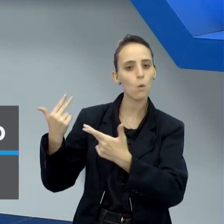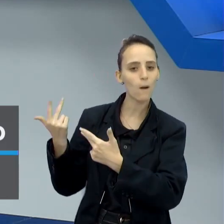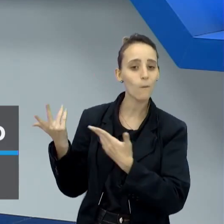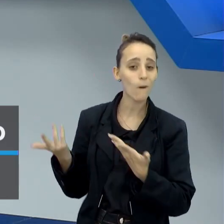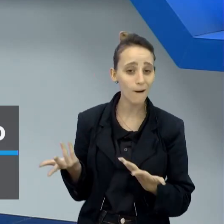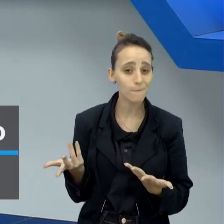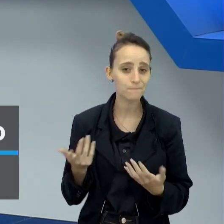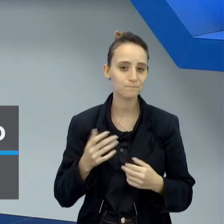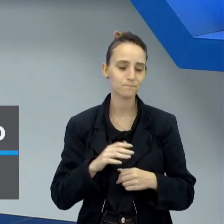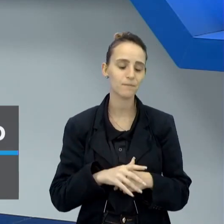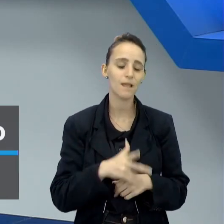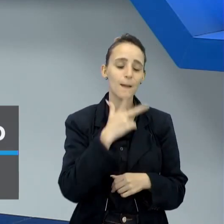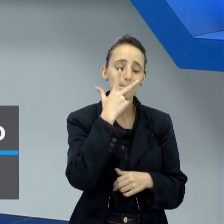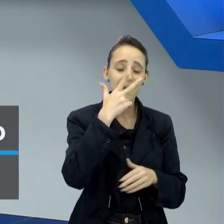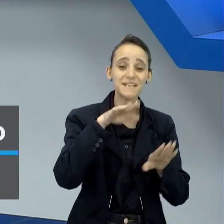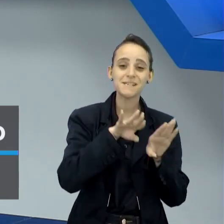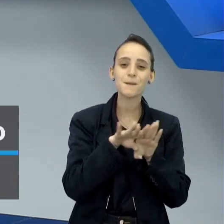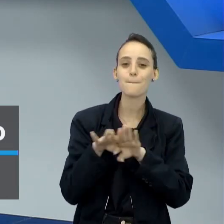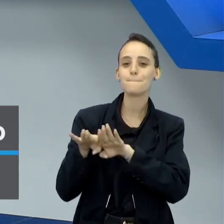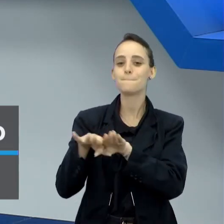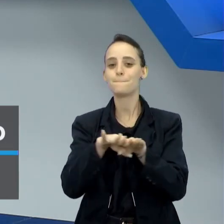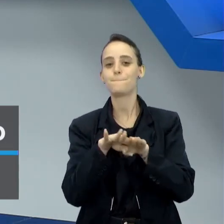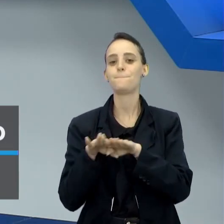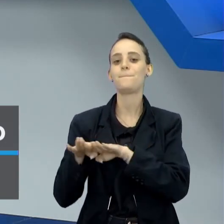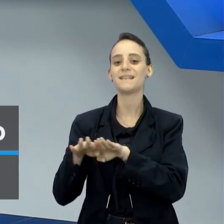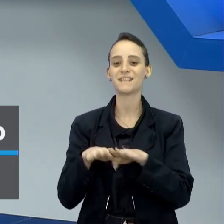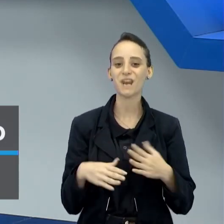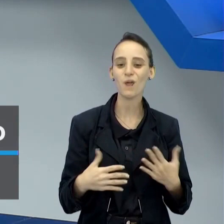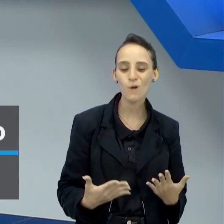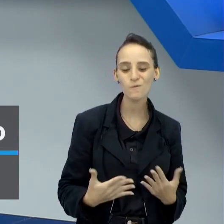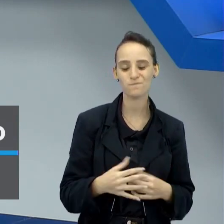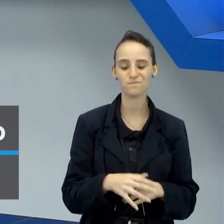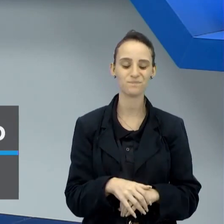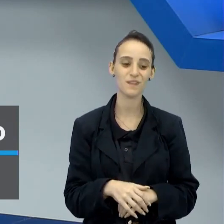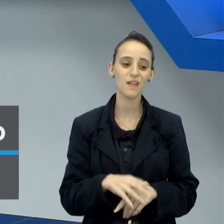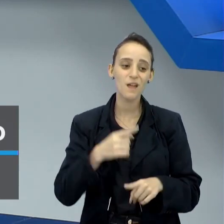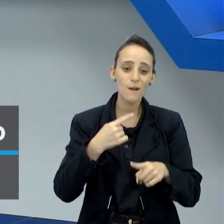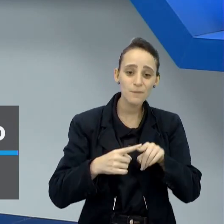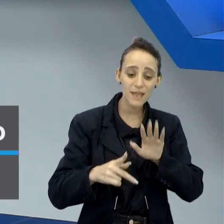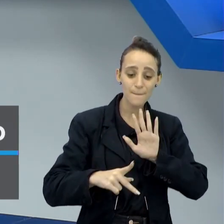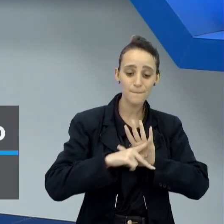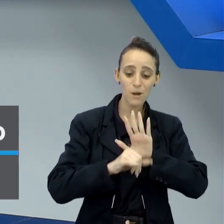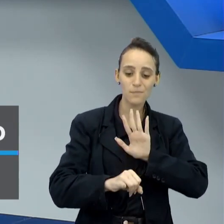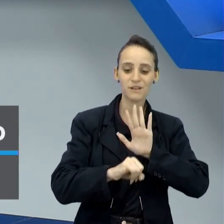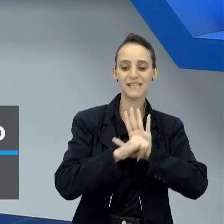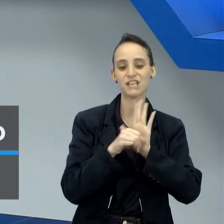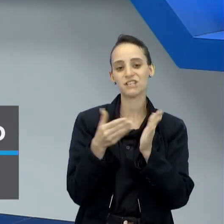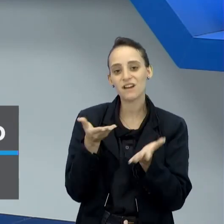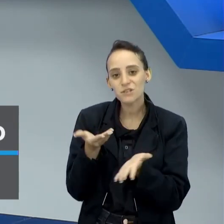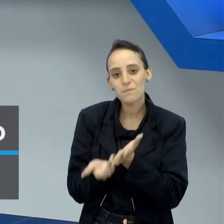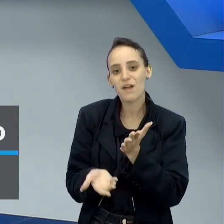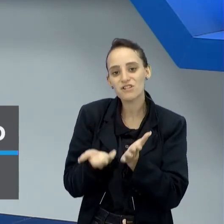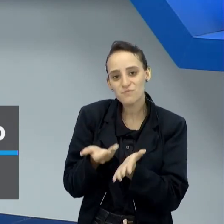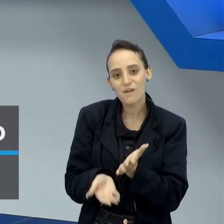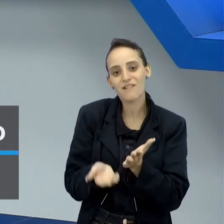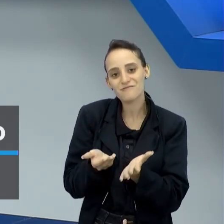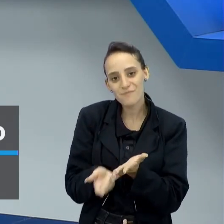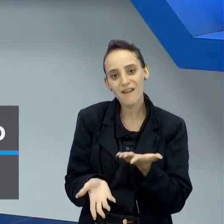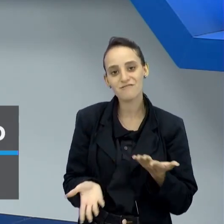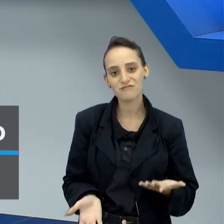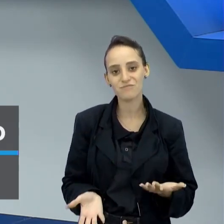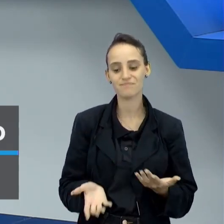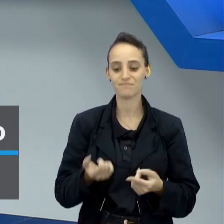massas com o ideal de que você perca a sua identidade e você cada vez consuma